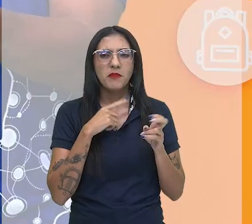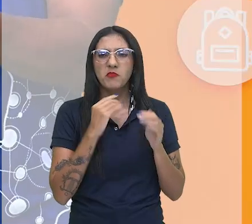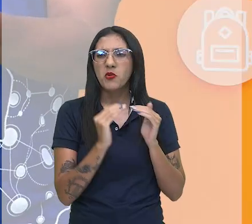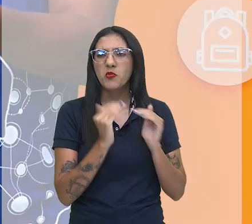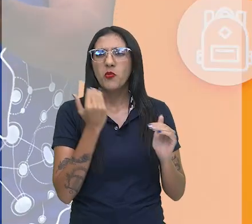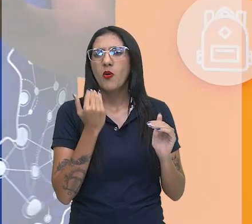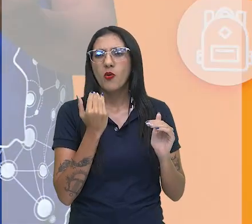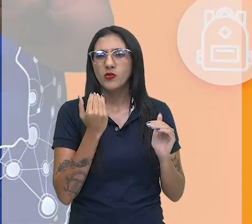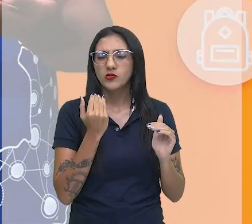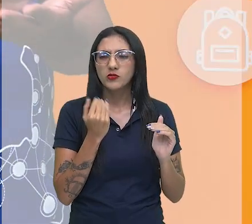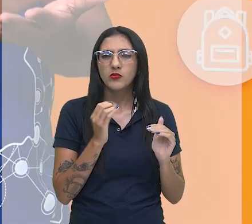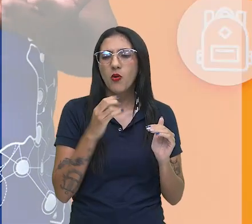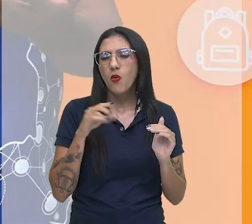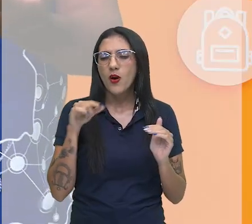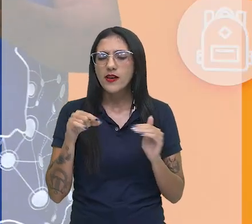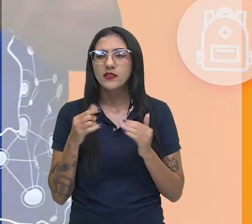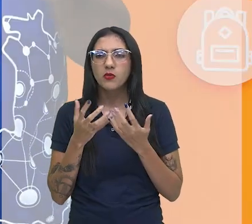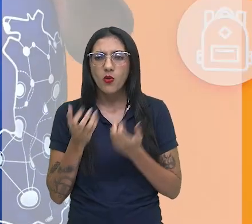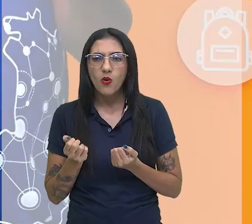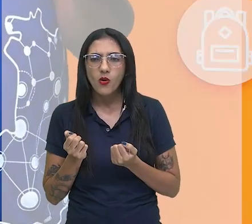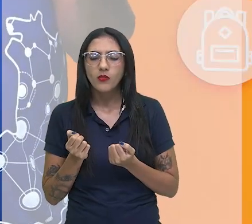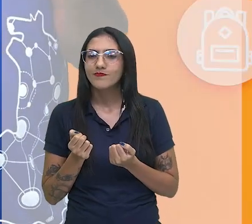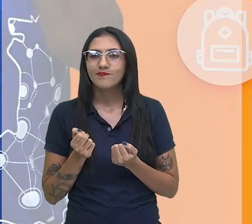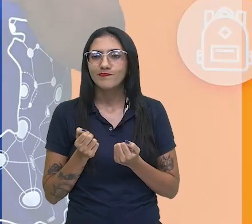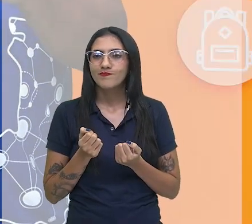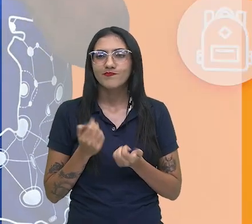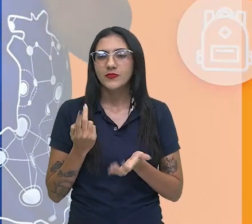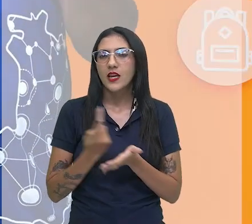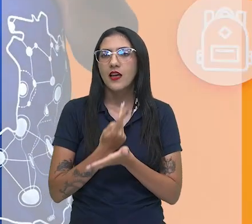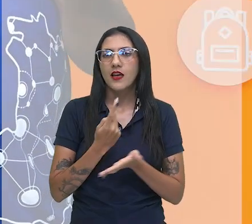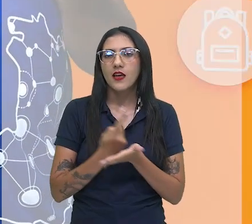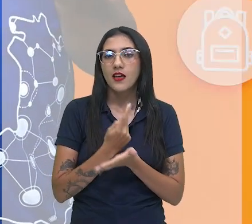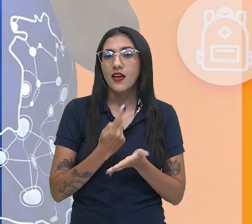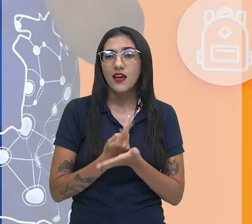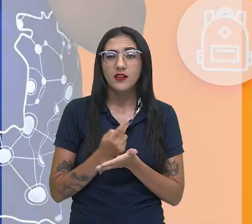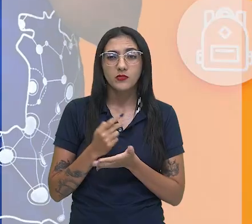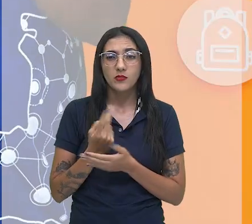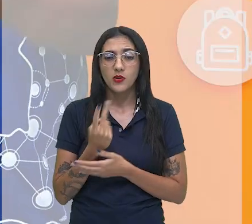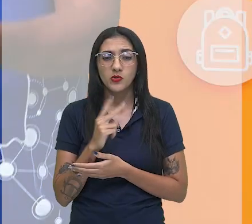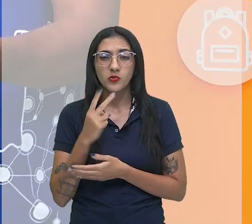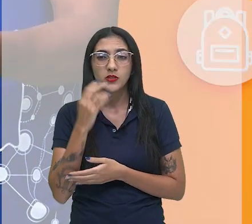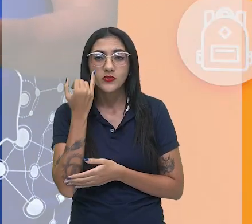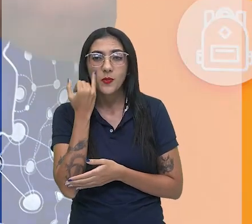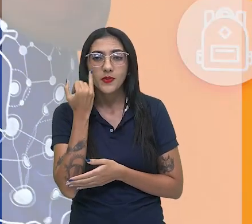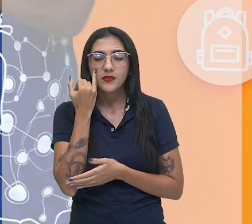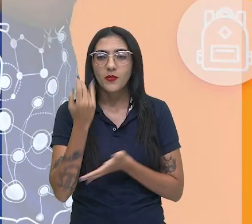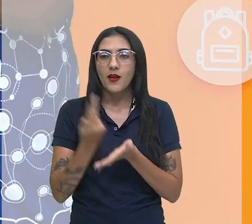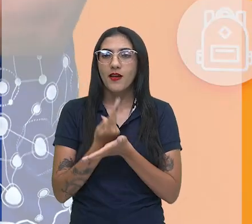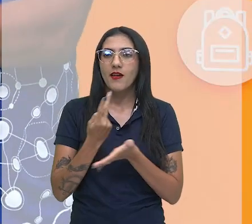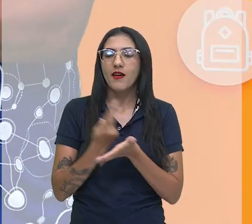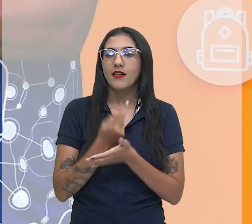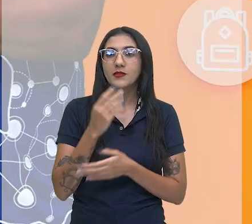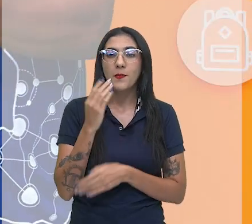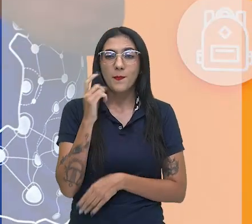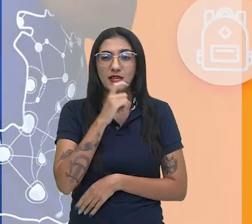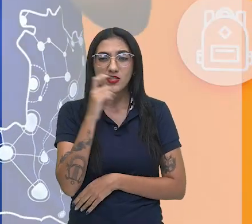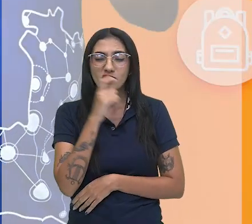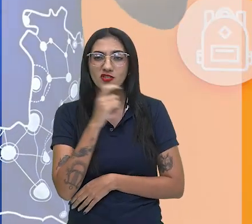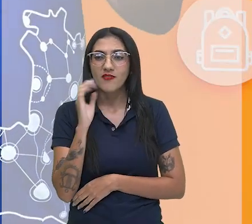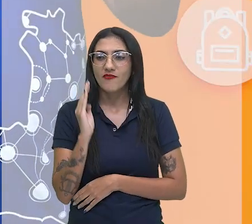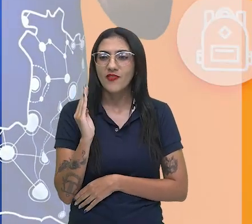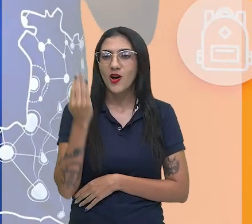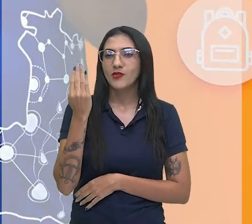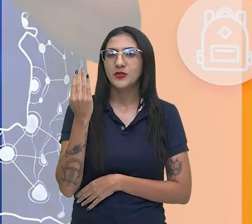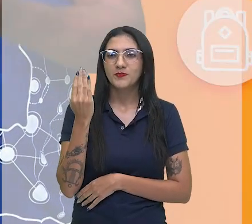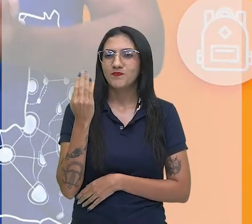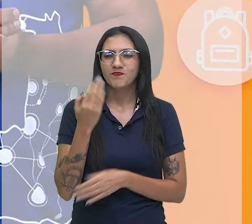aqui, então eu sou a favor desse aqui. Está errado, é mentira. Se está errado, é uma mentira, não